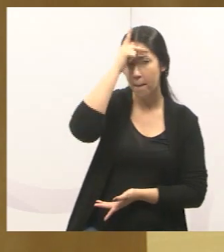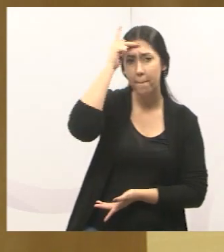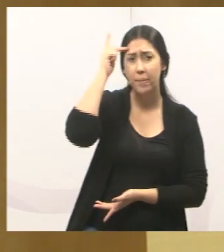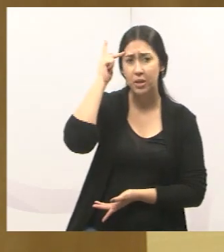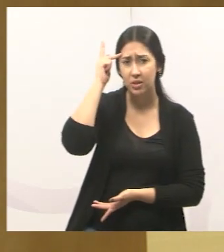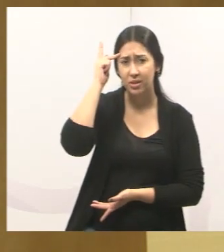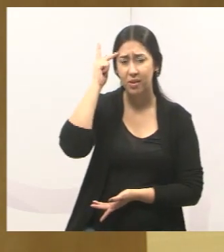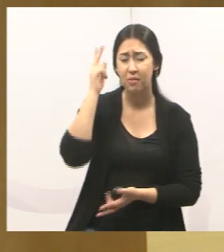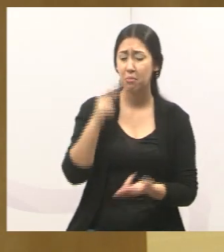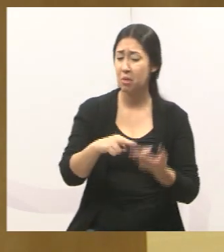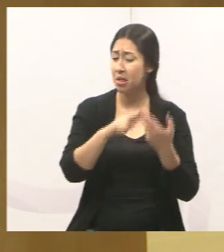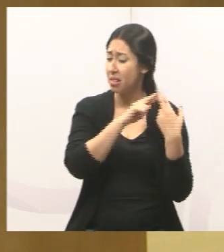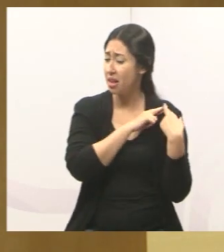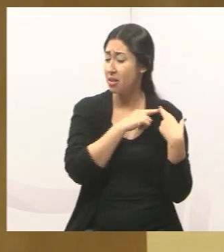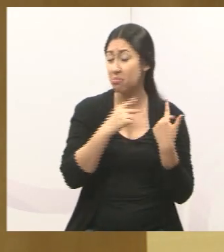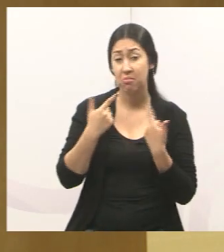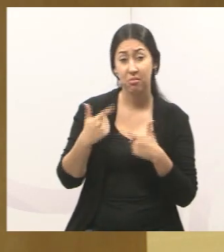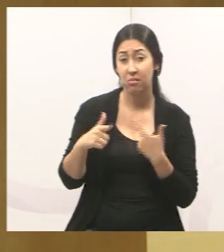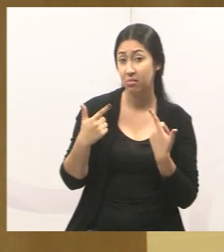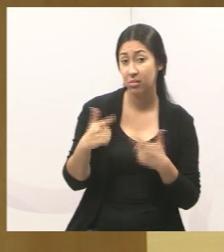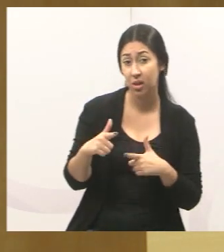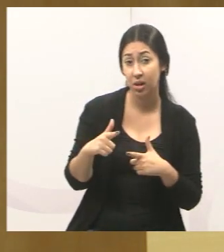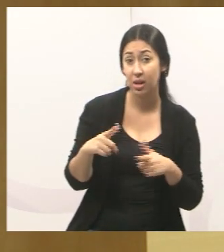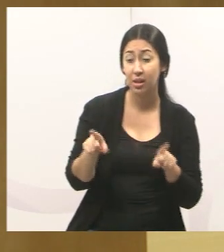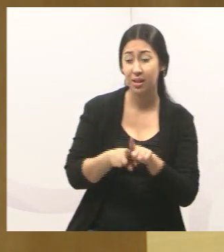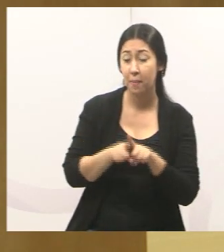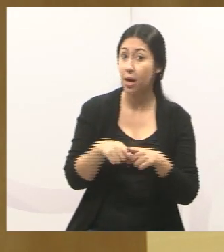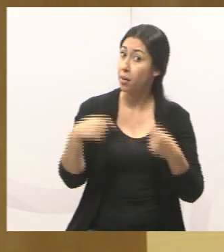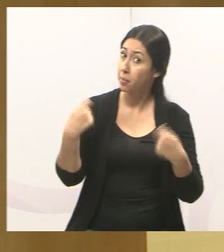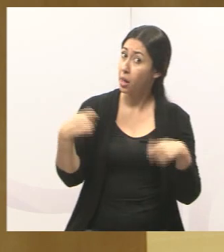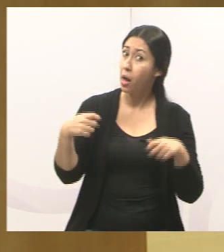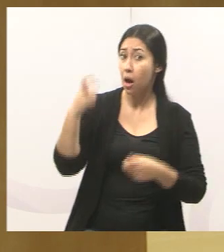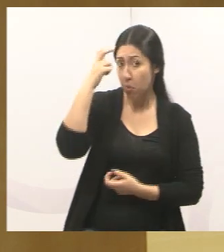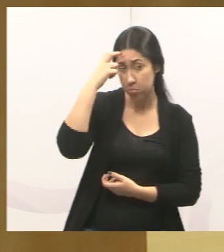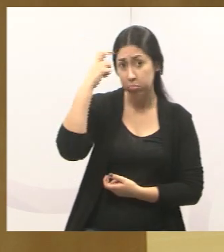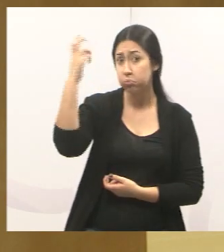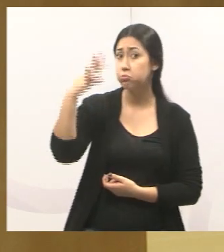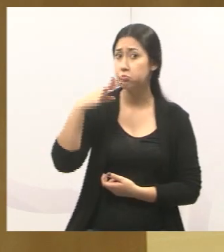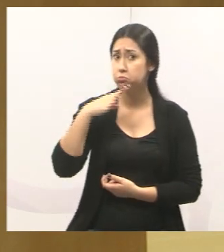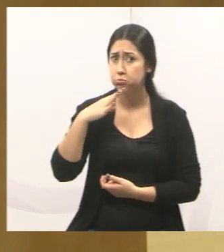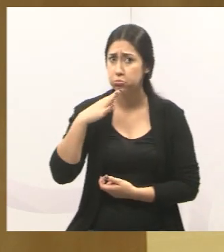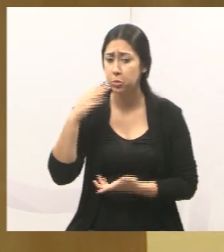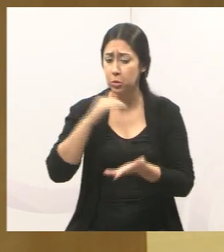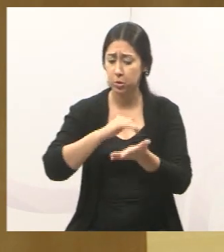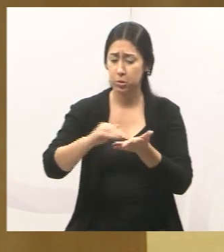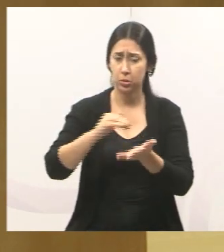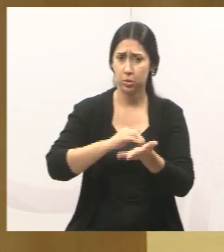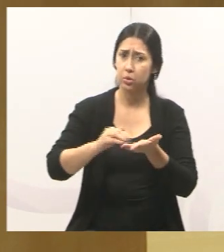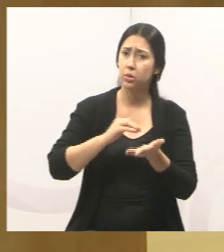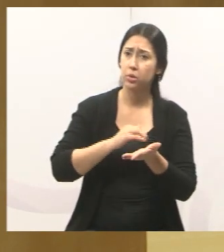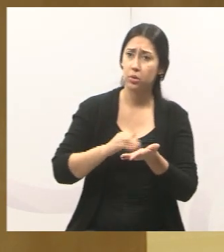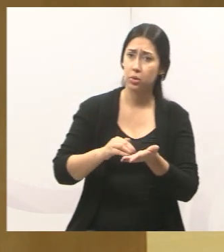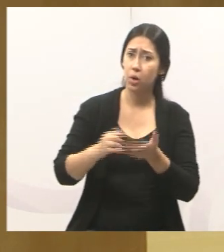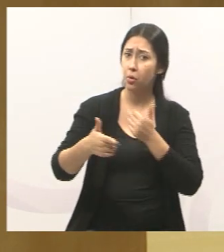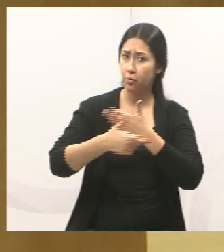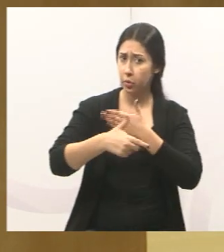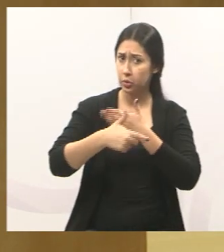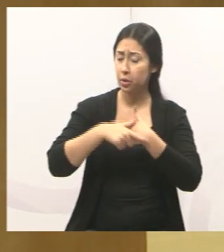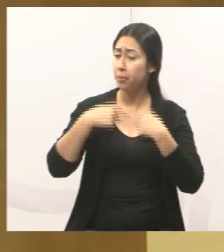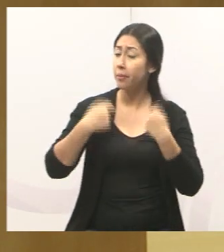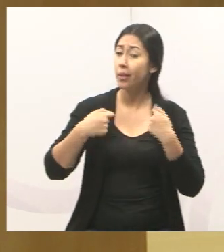de responsabilidade e uma pessoa de conhecimento da pasta pública que ela vai